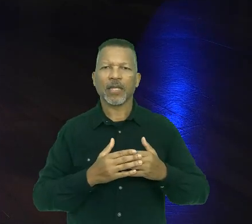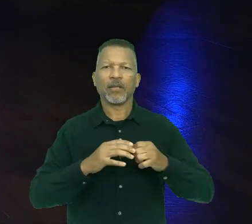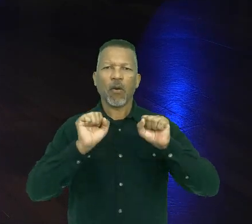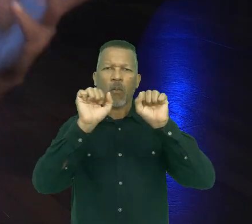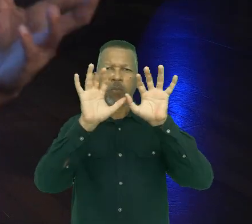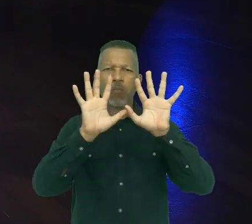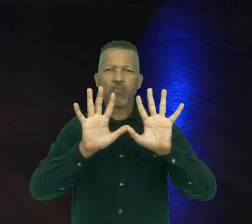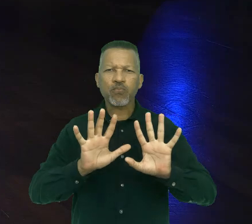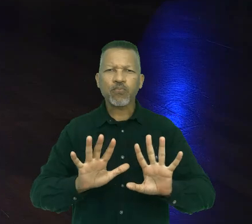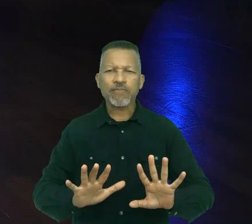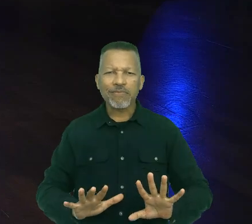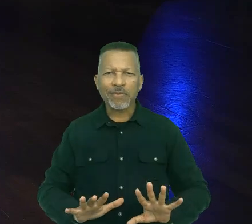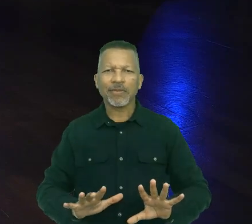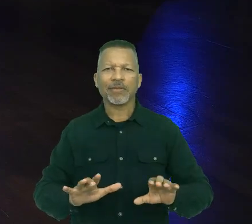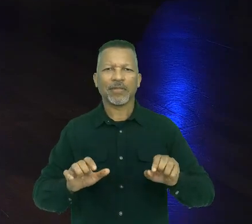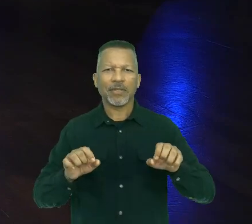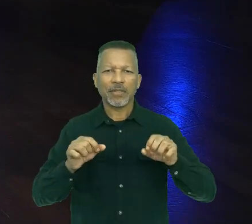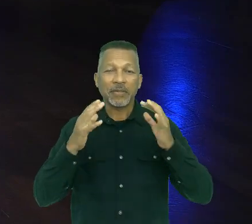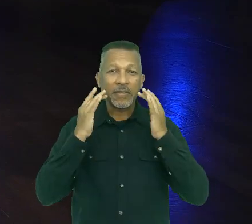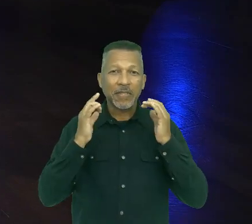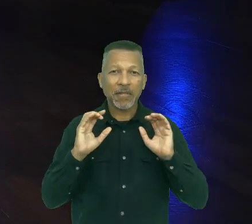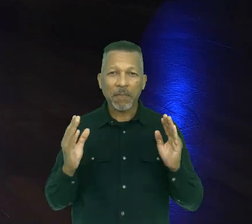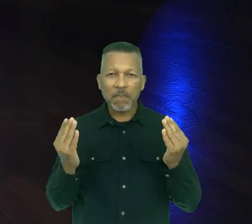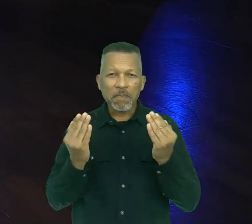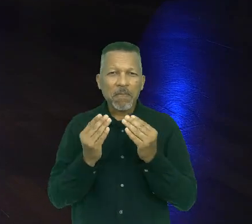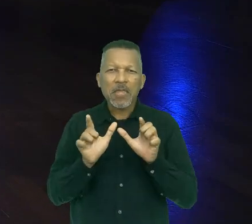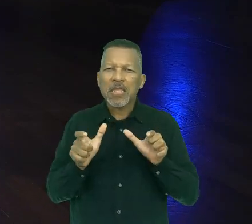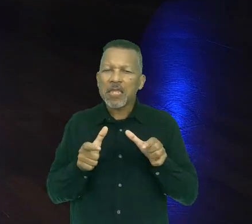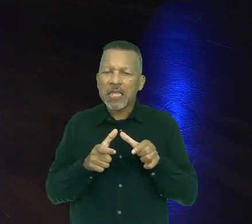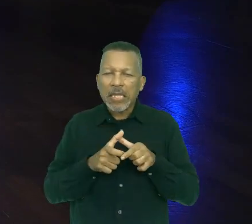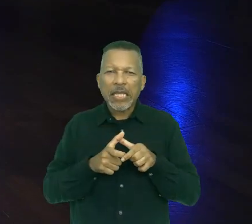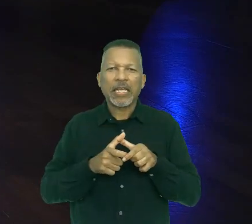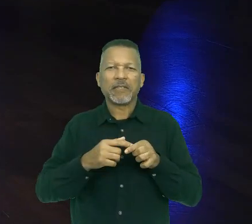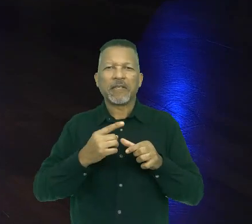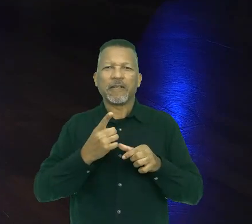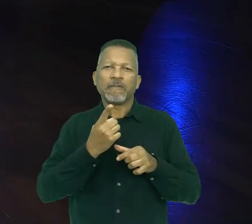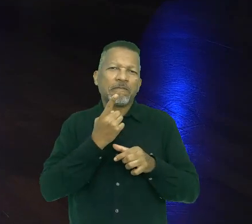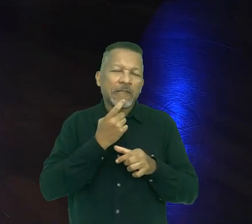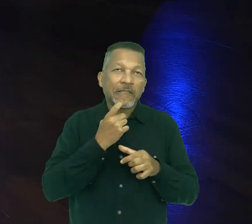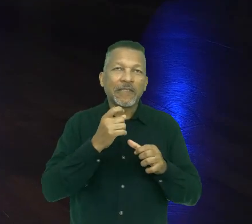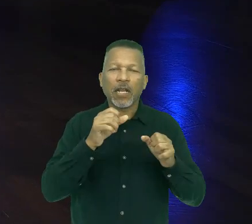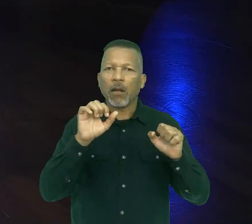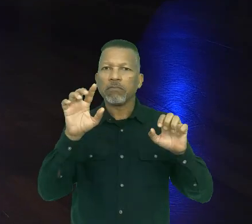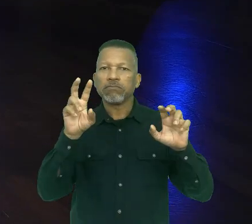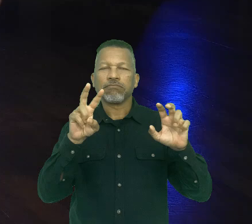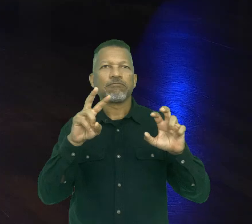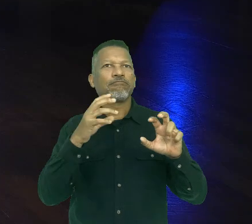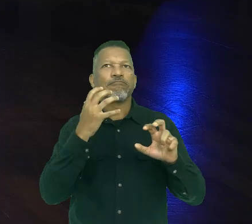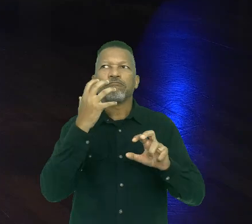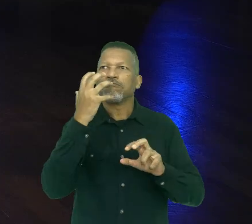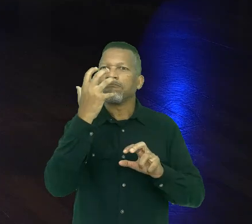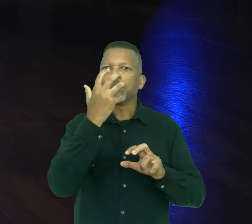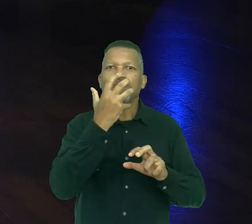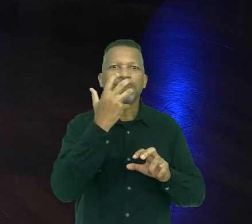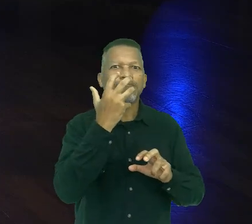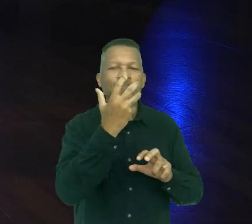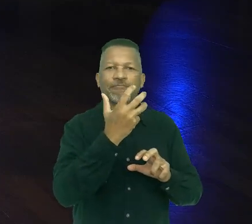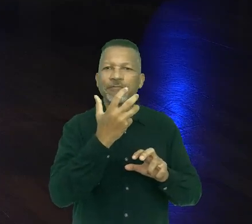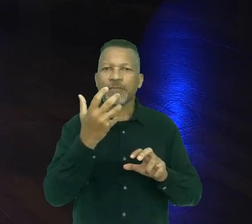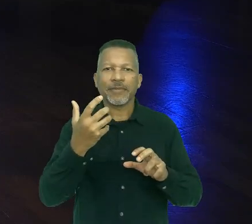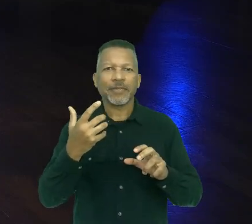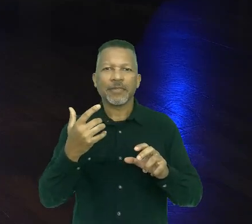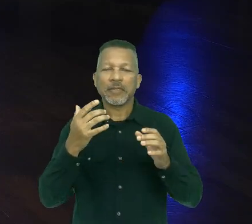cortina, aquele teatro pequeno, aquela mistura do vermelho, né, eu curti ver aquela coisa toda, aquilo me encantou de uma tal maneira, e o espetáculo era